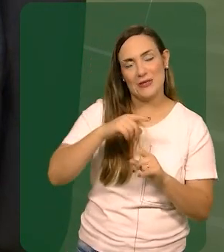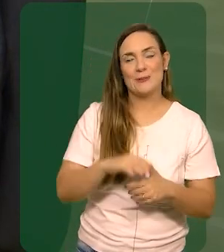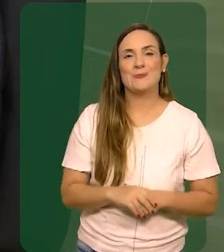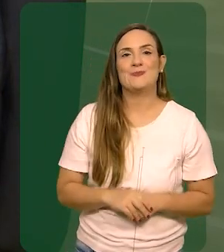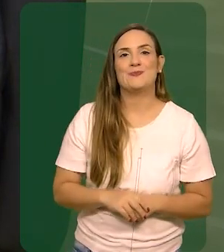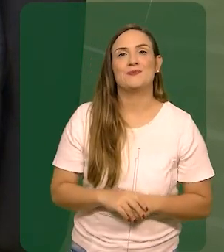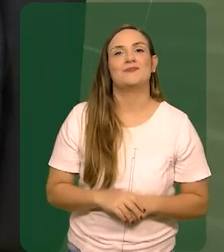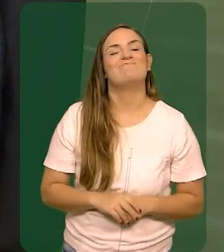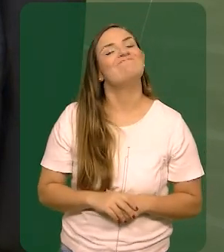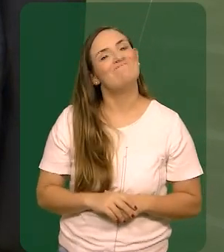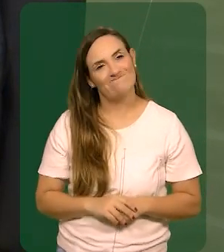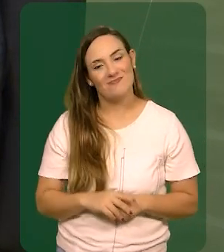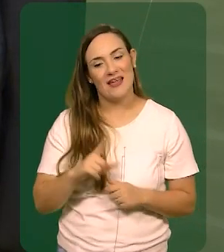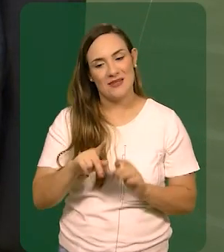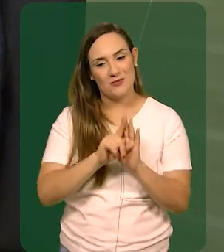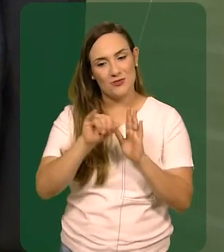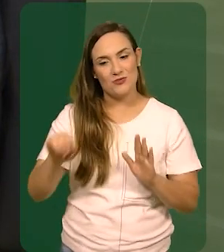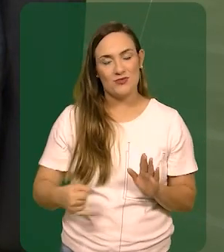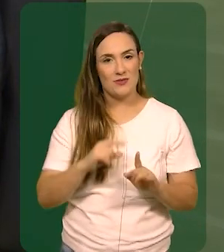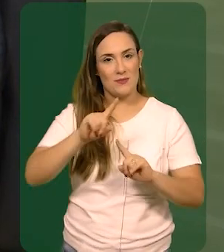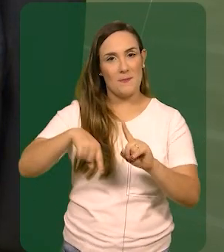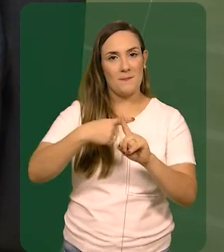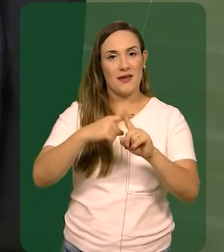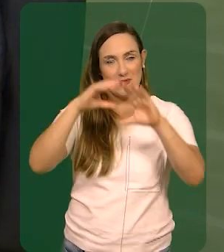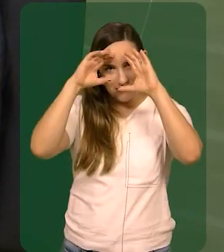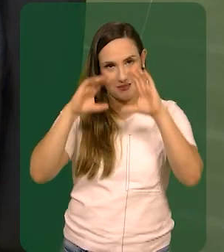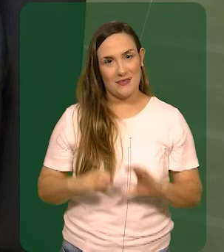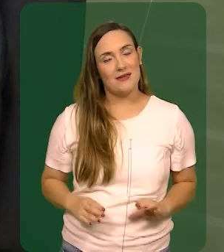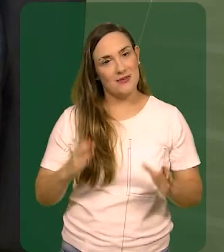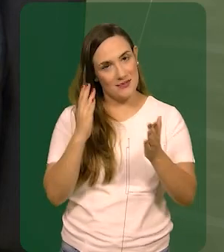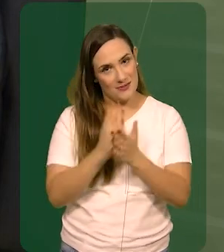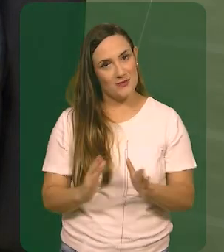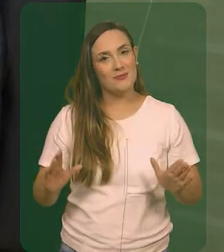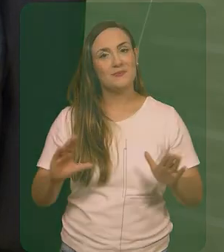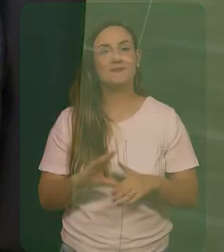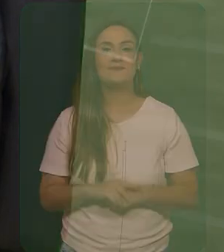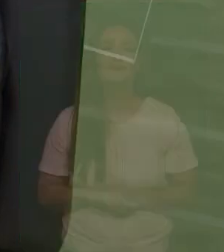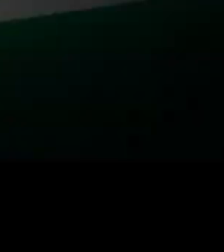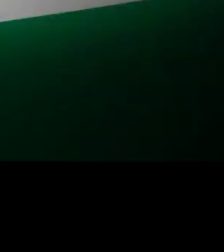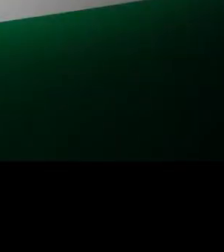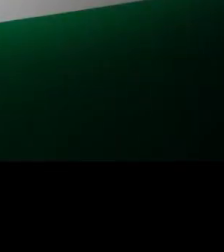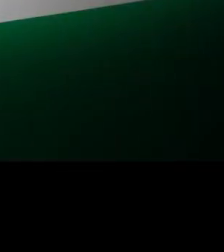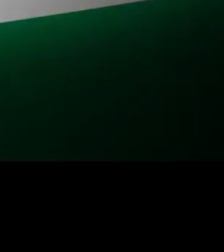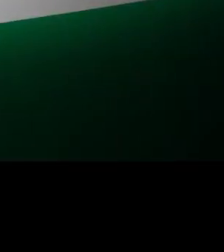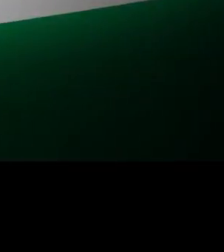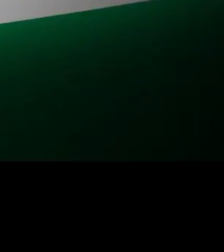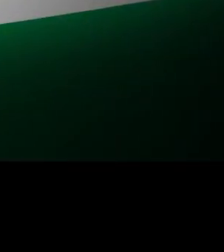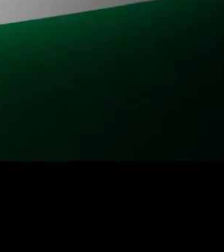indígenas. Bom, e o programa Mais Cidadania vai ficando por aqui.